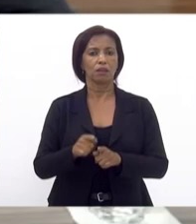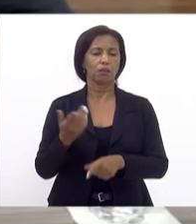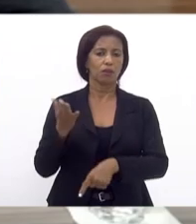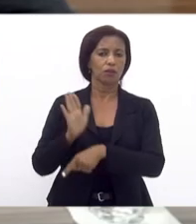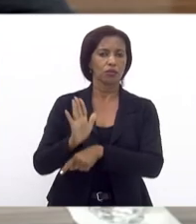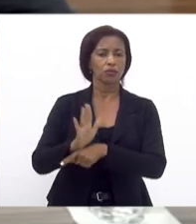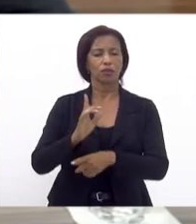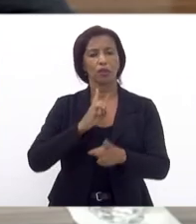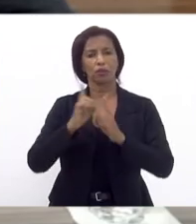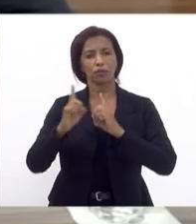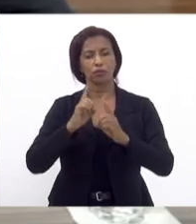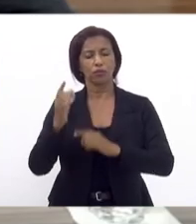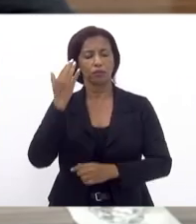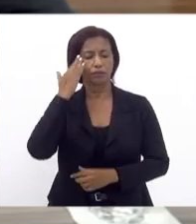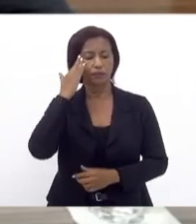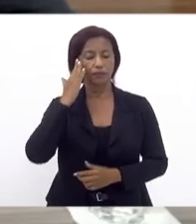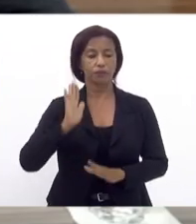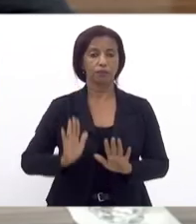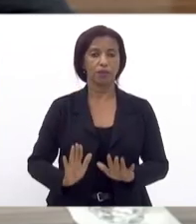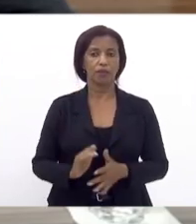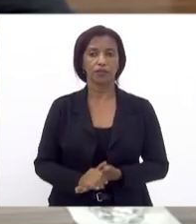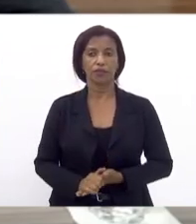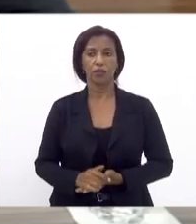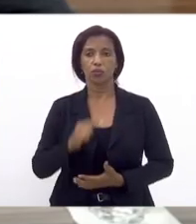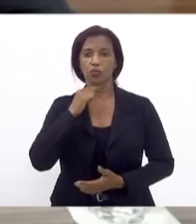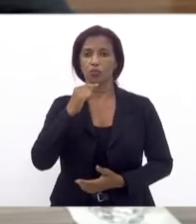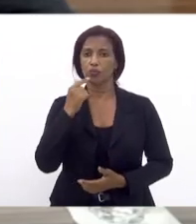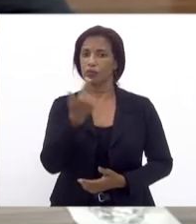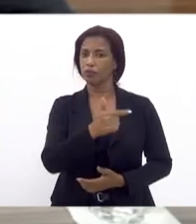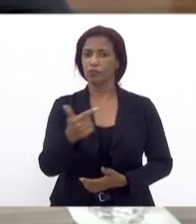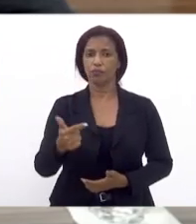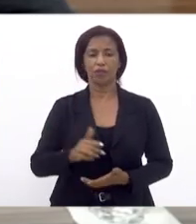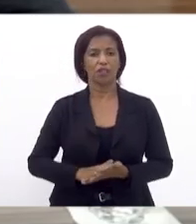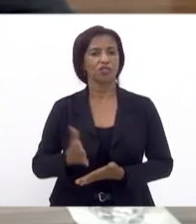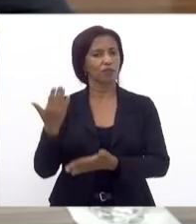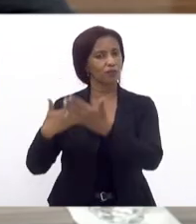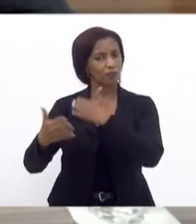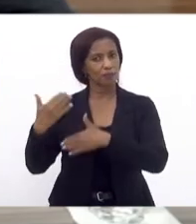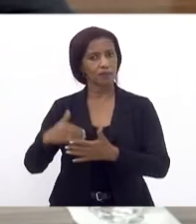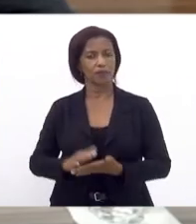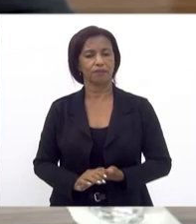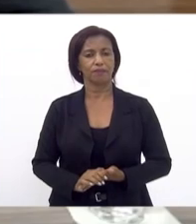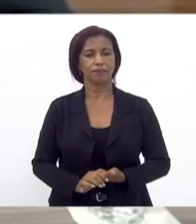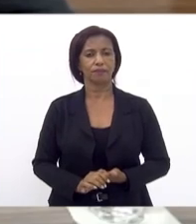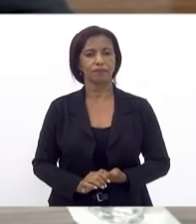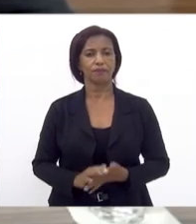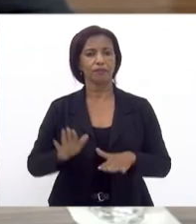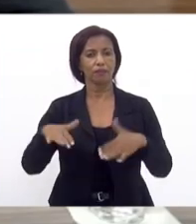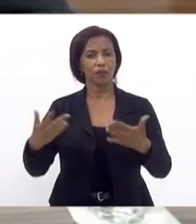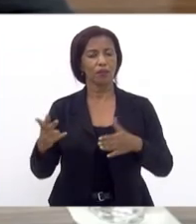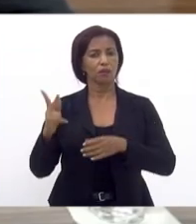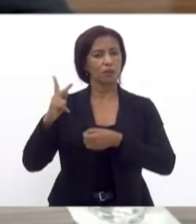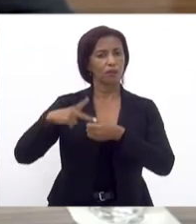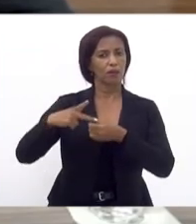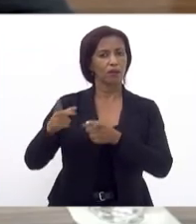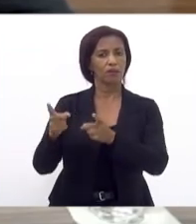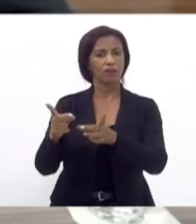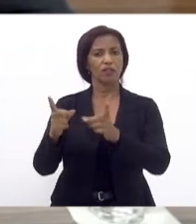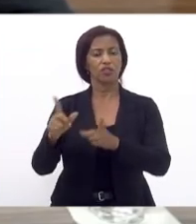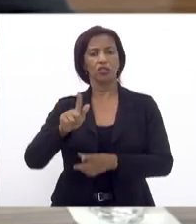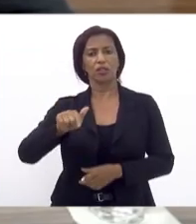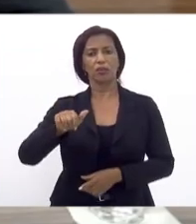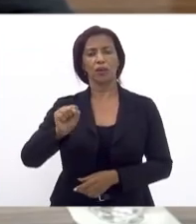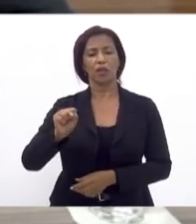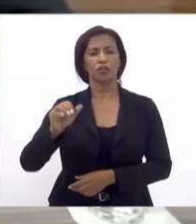contribuir com o diálogo, com o entendimento, mas eu não tenho dúvida, já foi assim no passado, quando a Petrobras vendia o gás